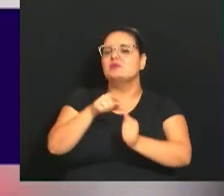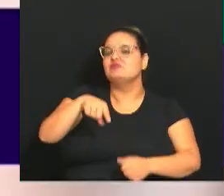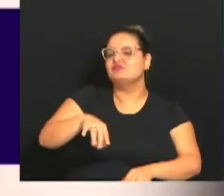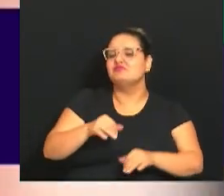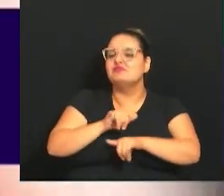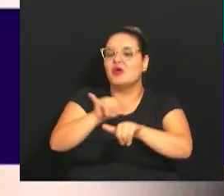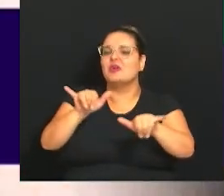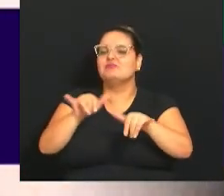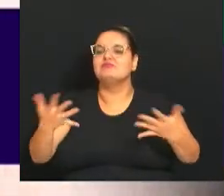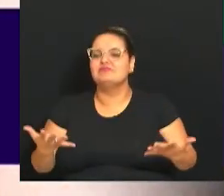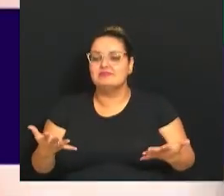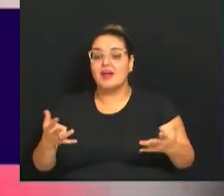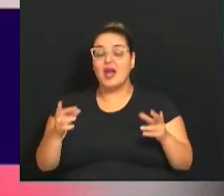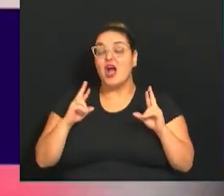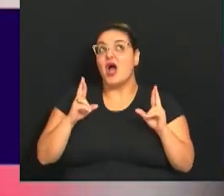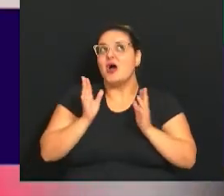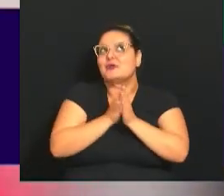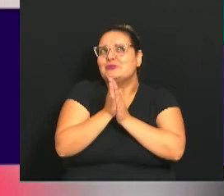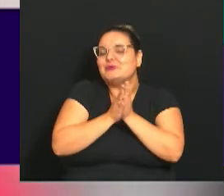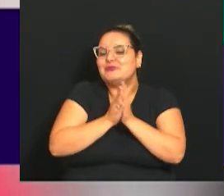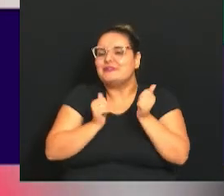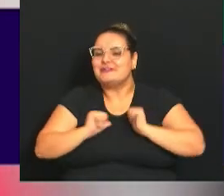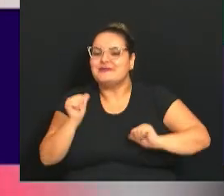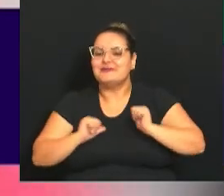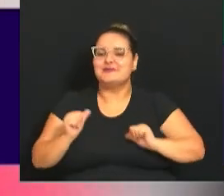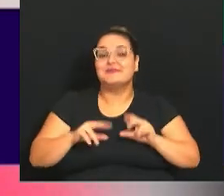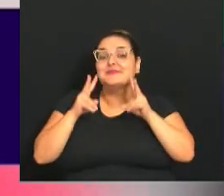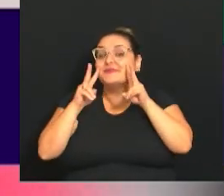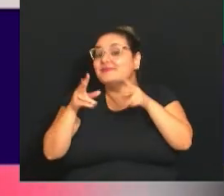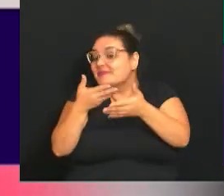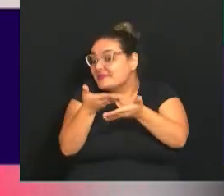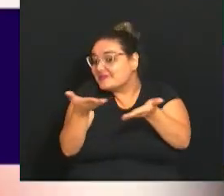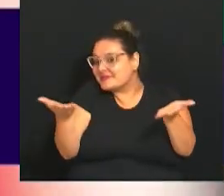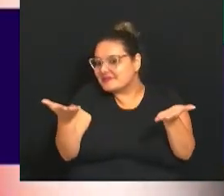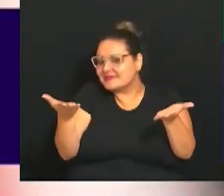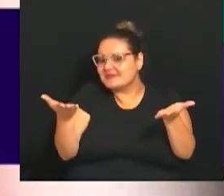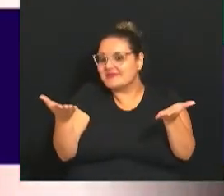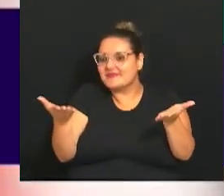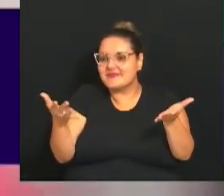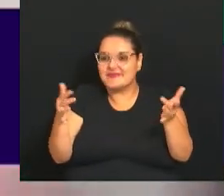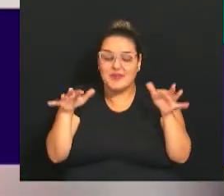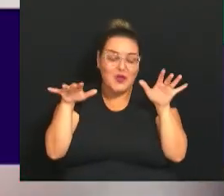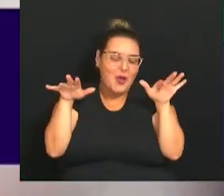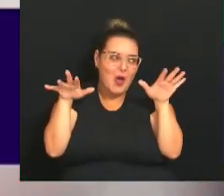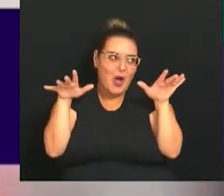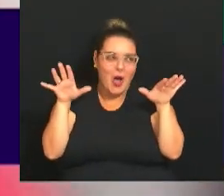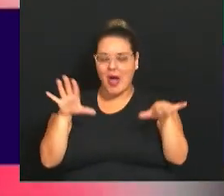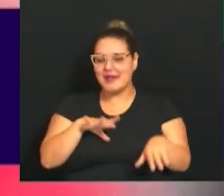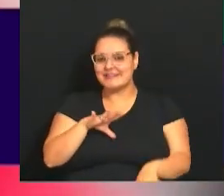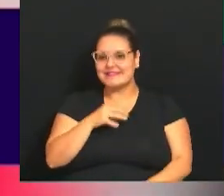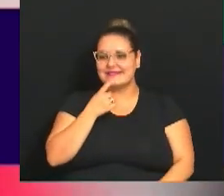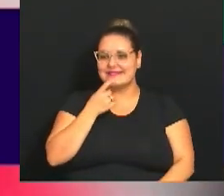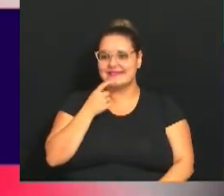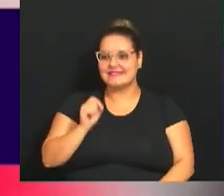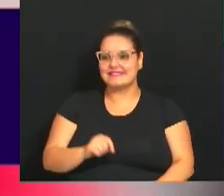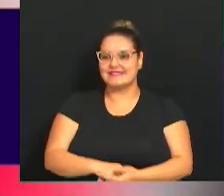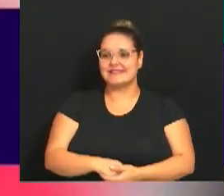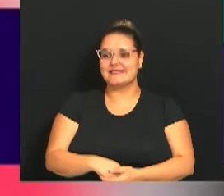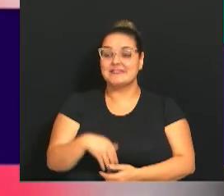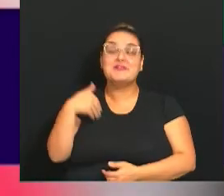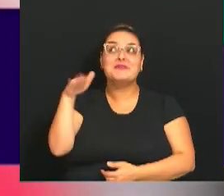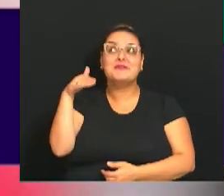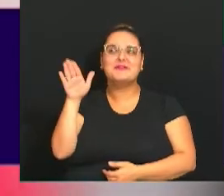A2, ansiosos para ver vocês. Vai ser um gozo campineiro. Toca o barco